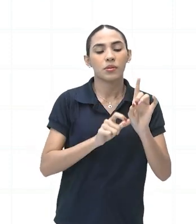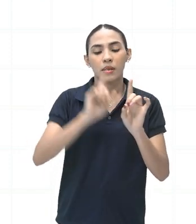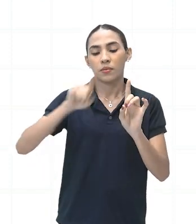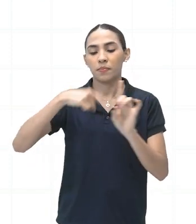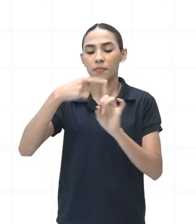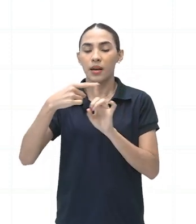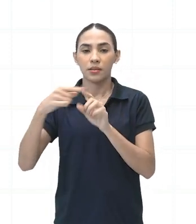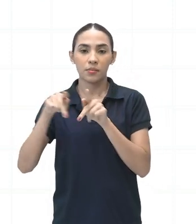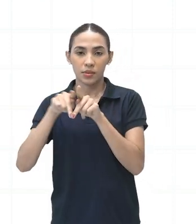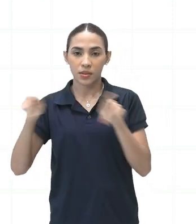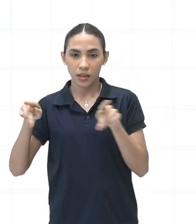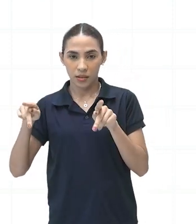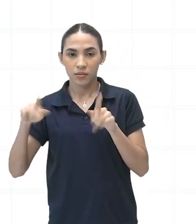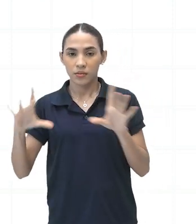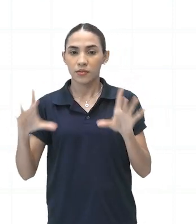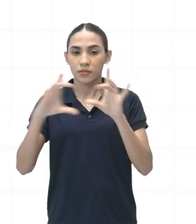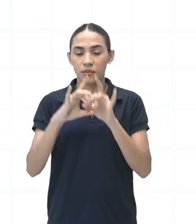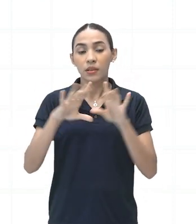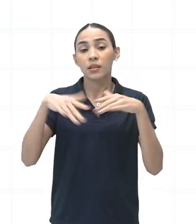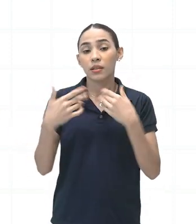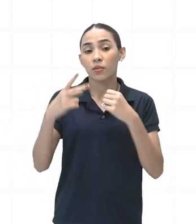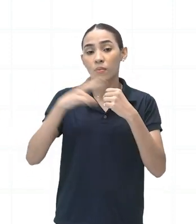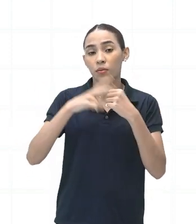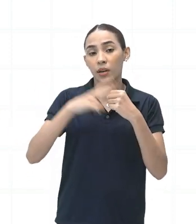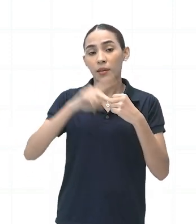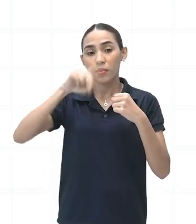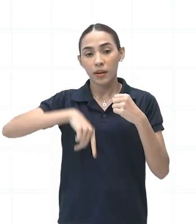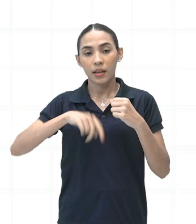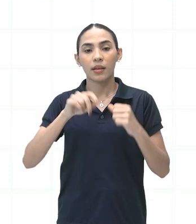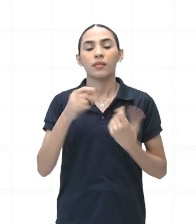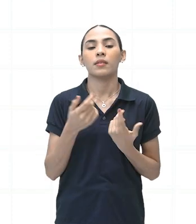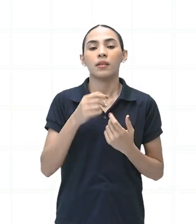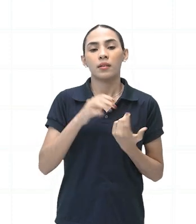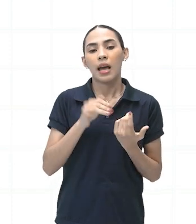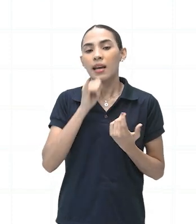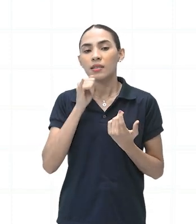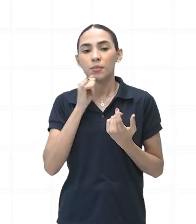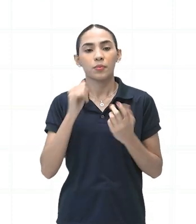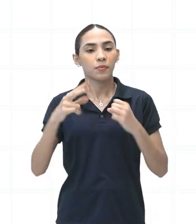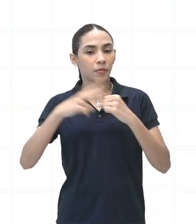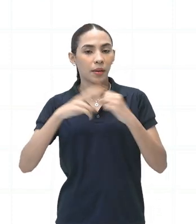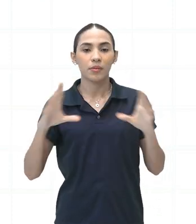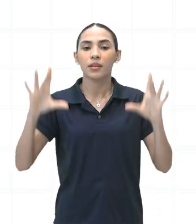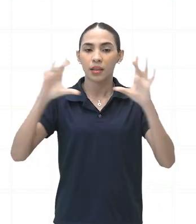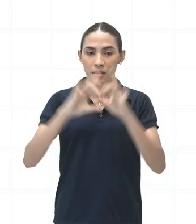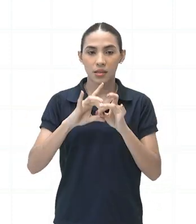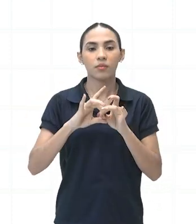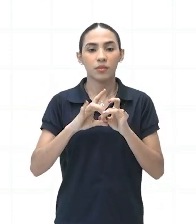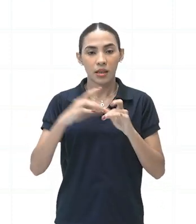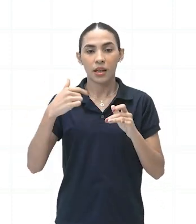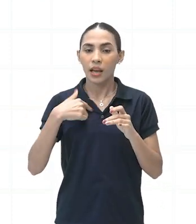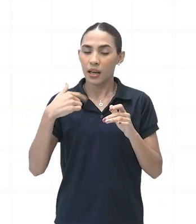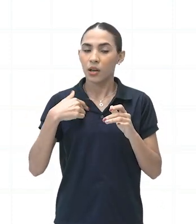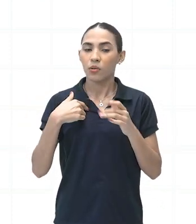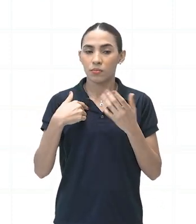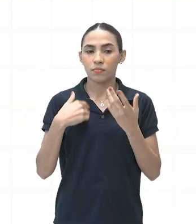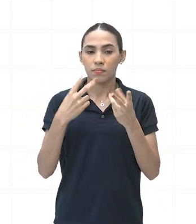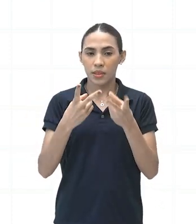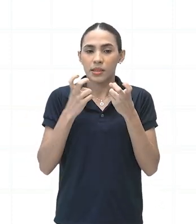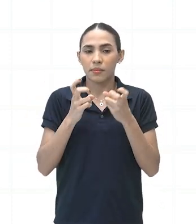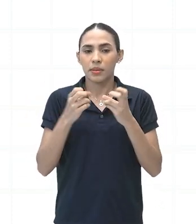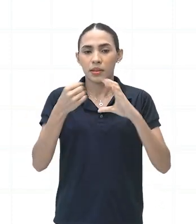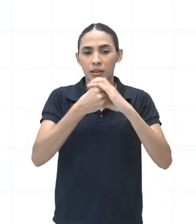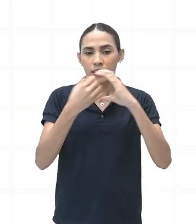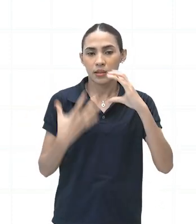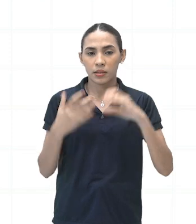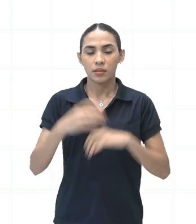seu predicativo. Então, o verbo, nesse caso, é um verbo de ligação, correto? E aí, eu observei as condições, verbo de